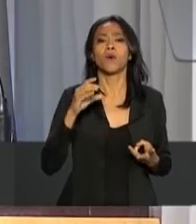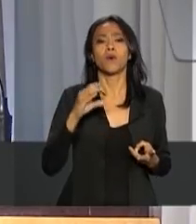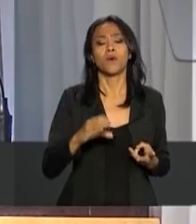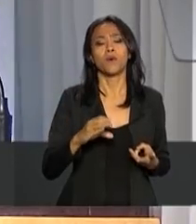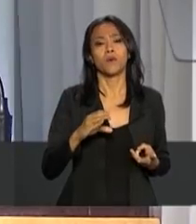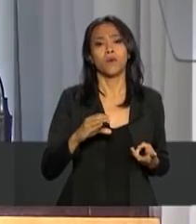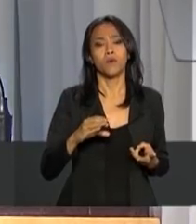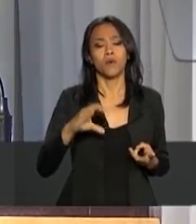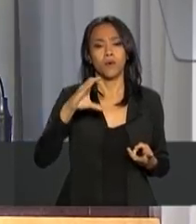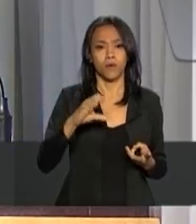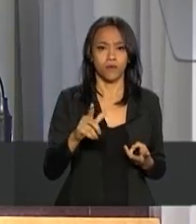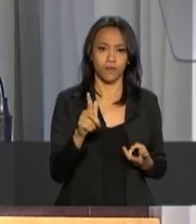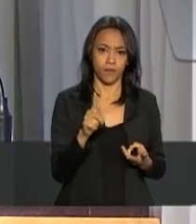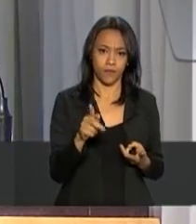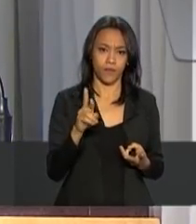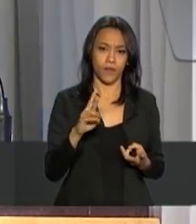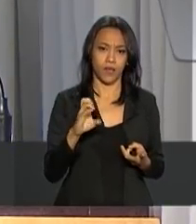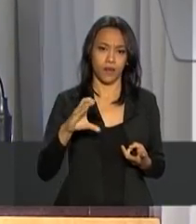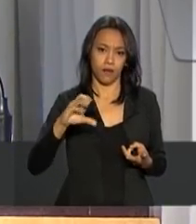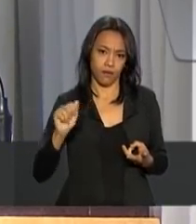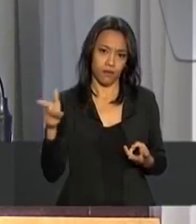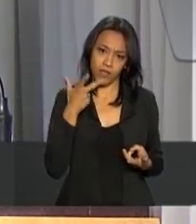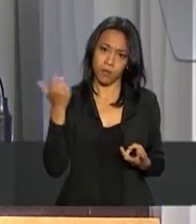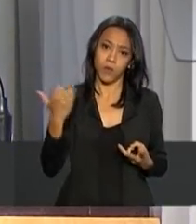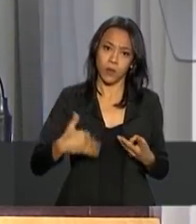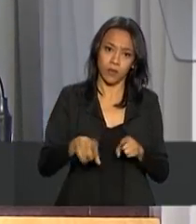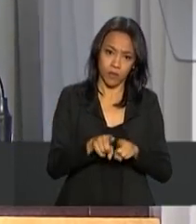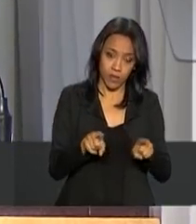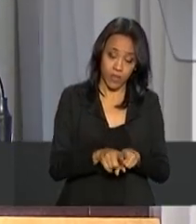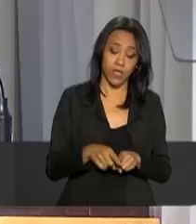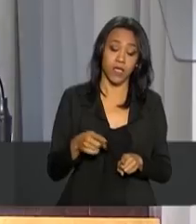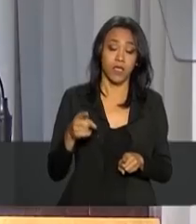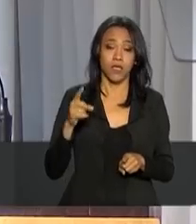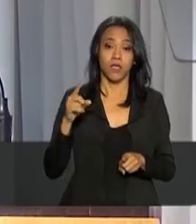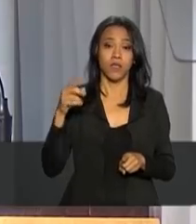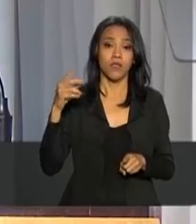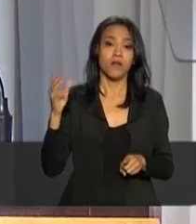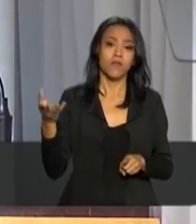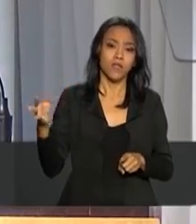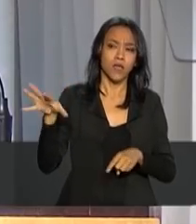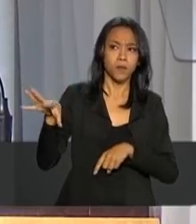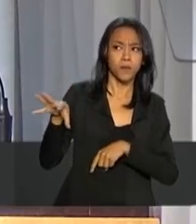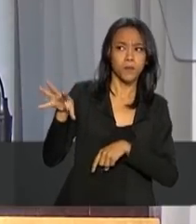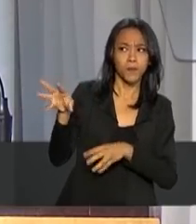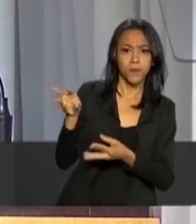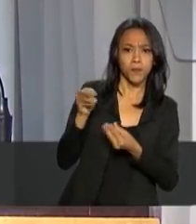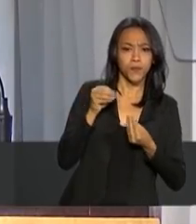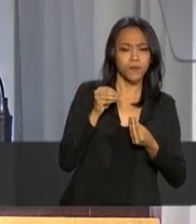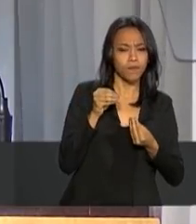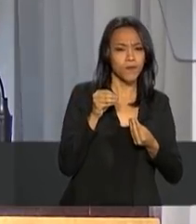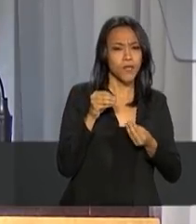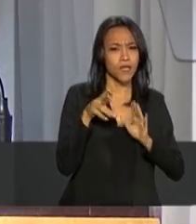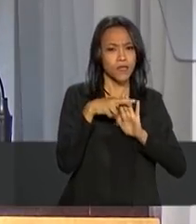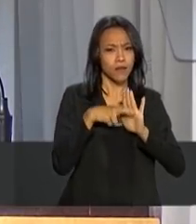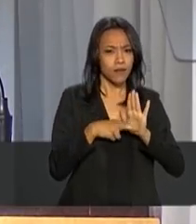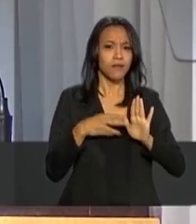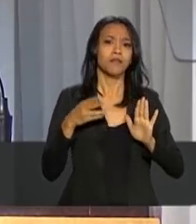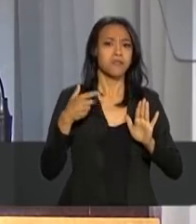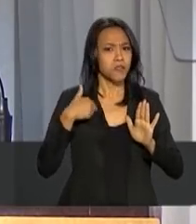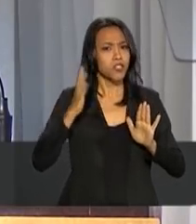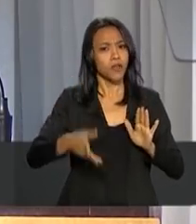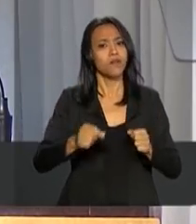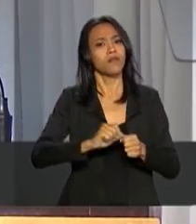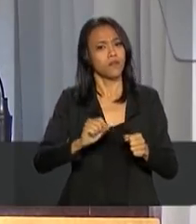não é? Uma outra coisa, até, viu, Greca, eu tinha esquecido, mas você me deu aqui os critérios todos daquilo que foi feito